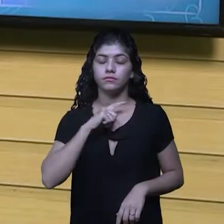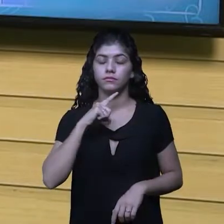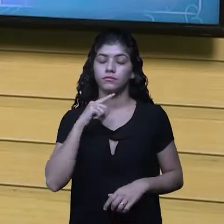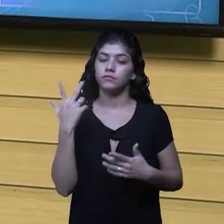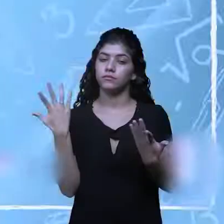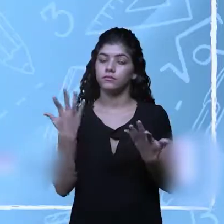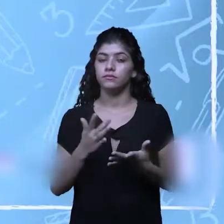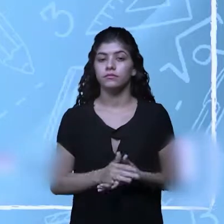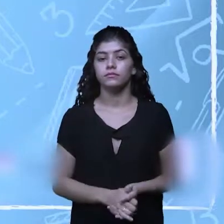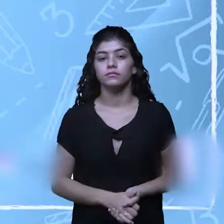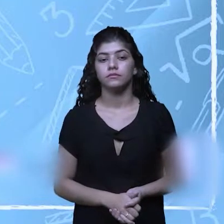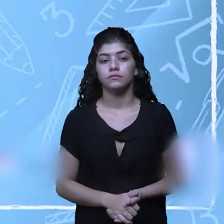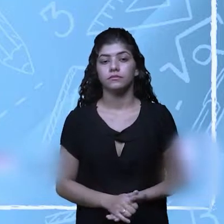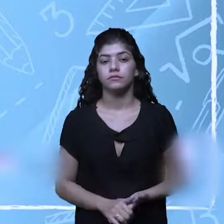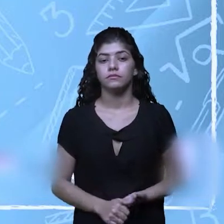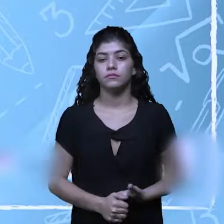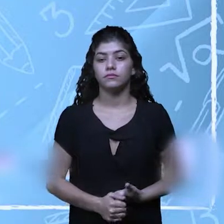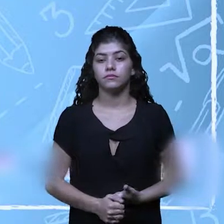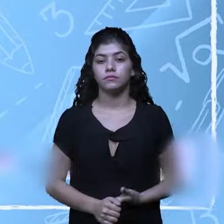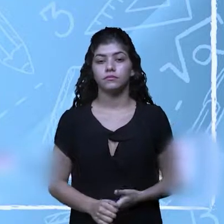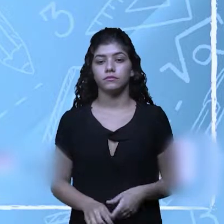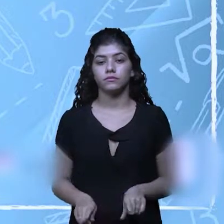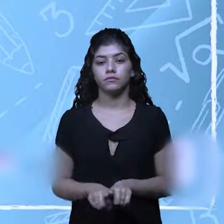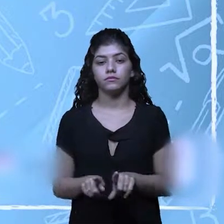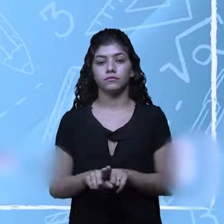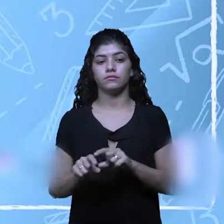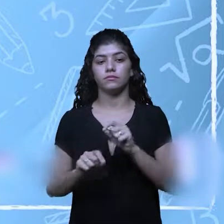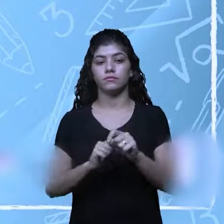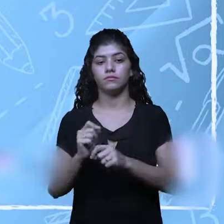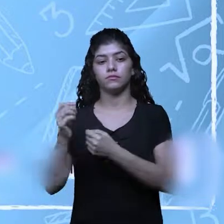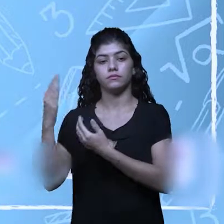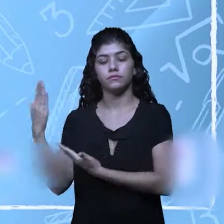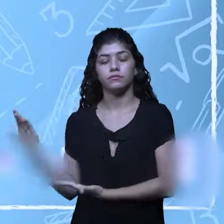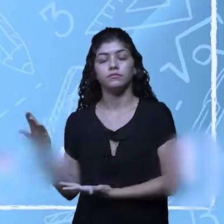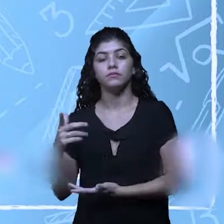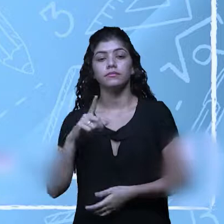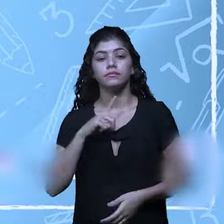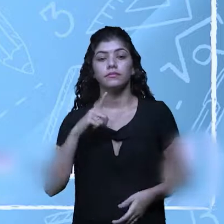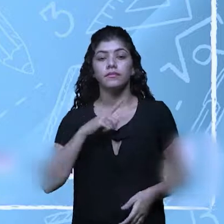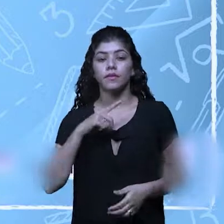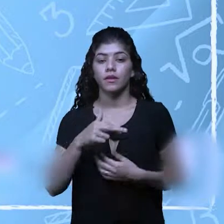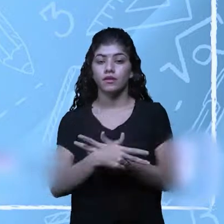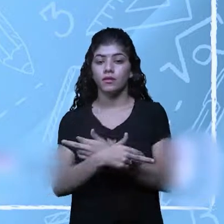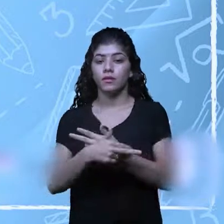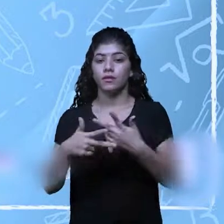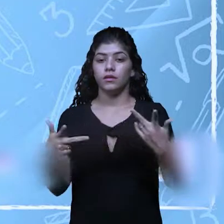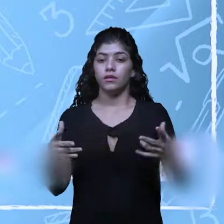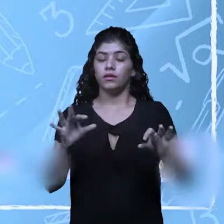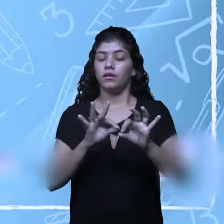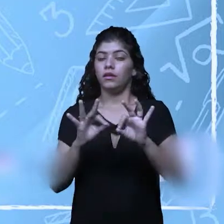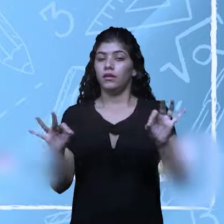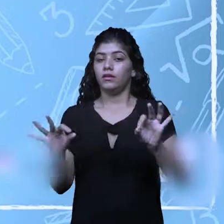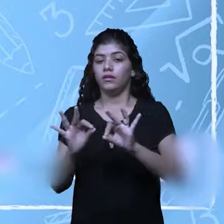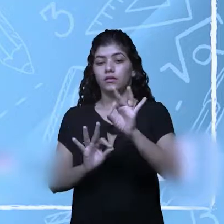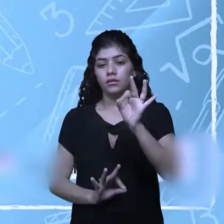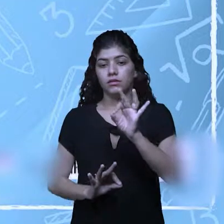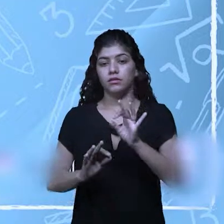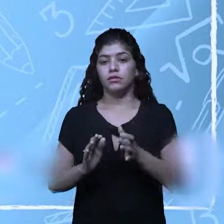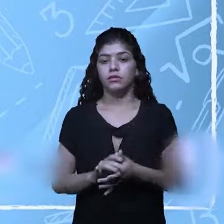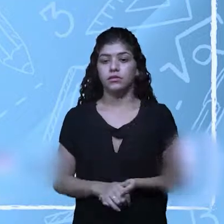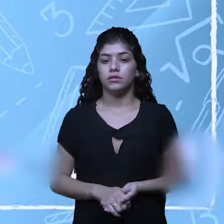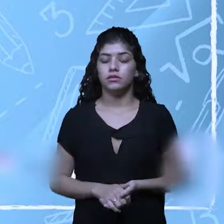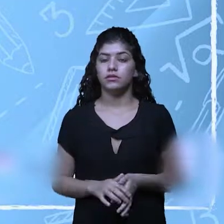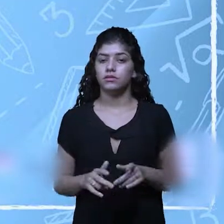encontrar. Estatística na metrologia. Ocorre que os resultados da medição, conjunto de